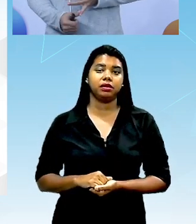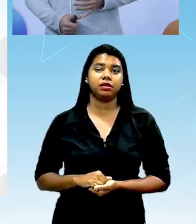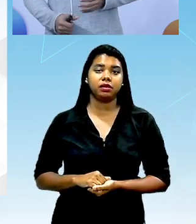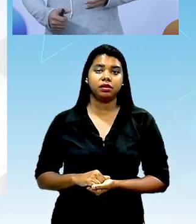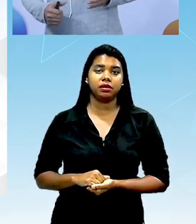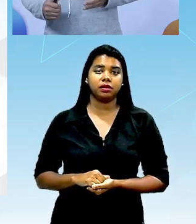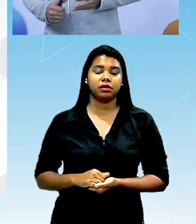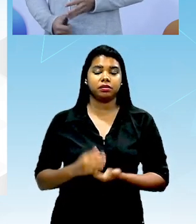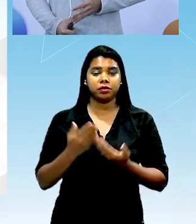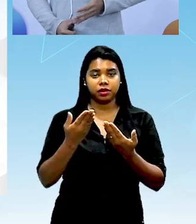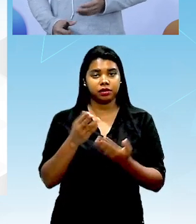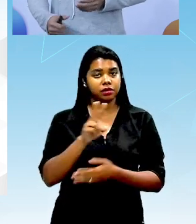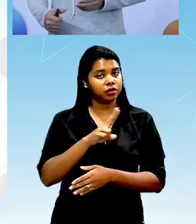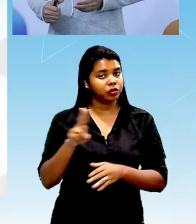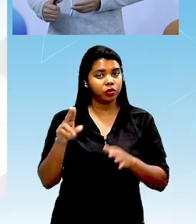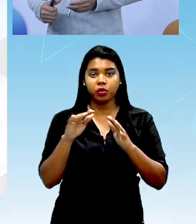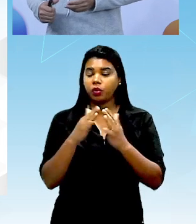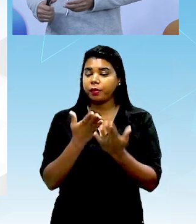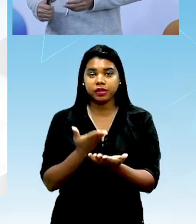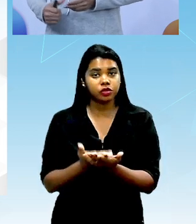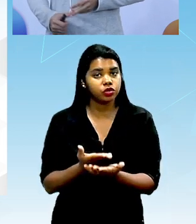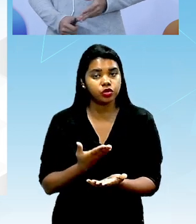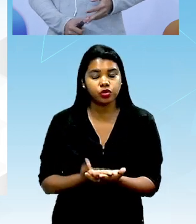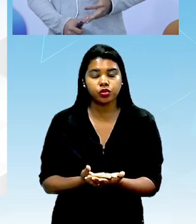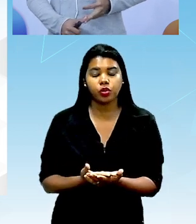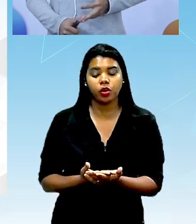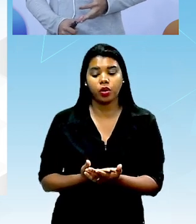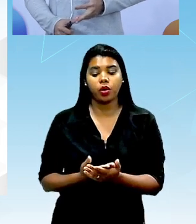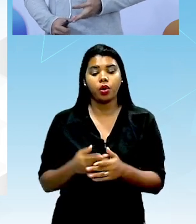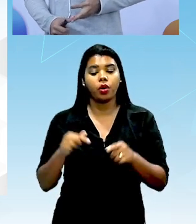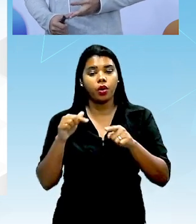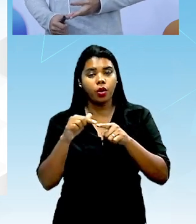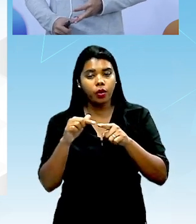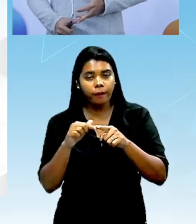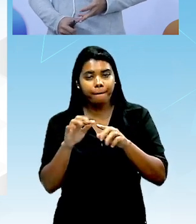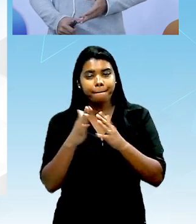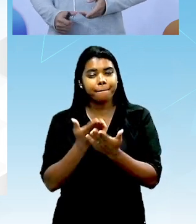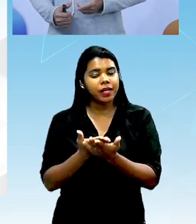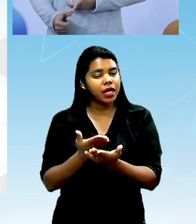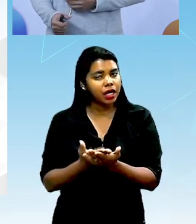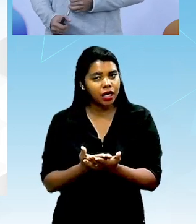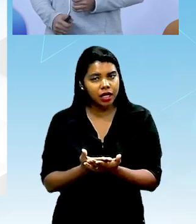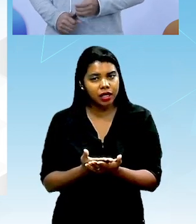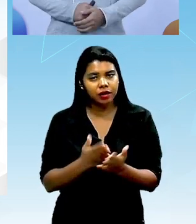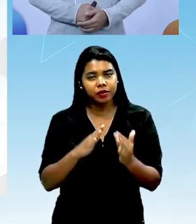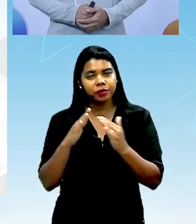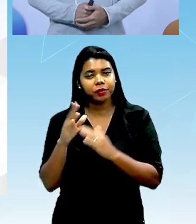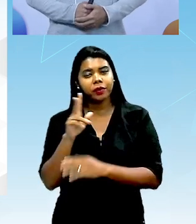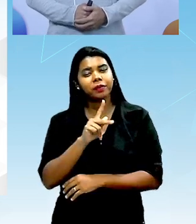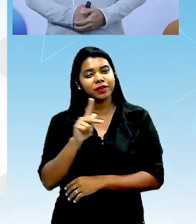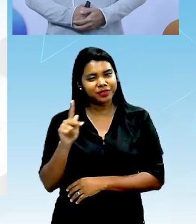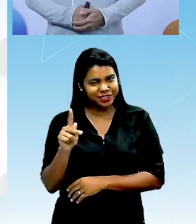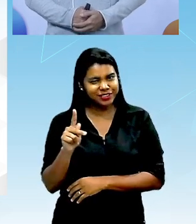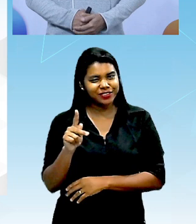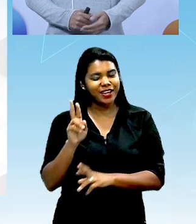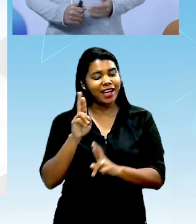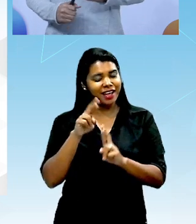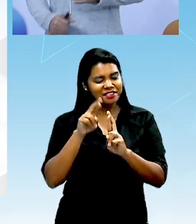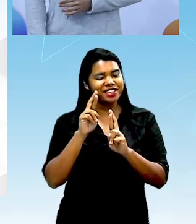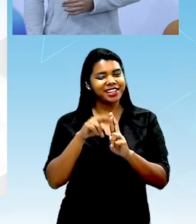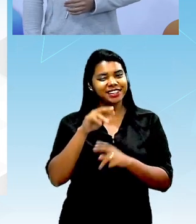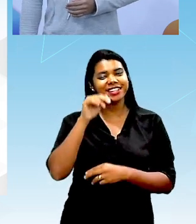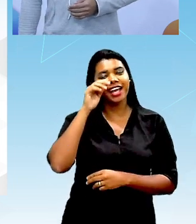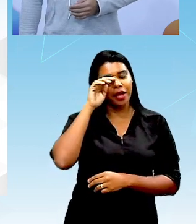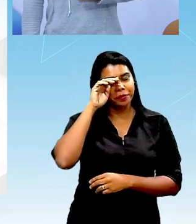teu nome, a escola, o bairro que você estuda nessa escola e quem é teu professor para a gente poder referenciar. E